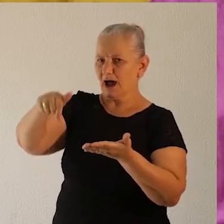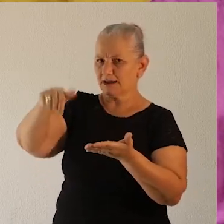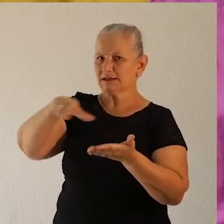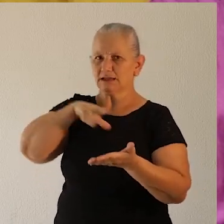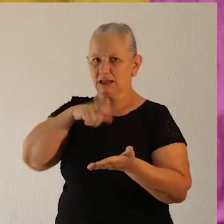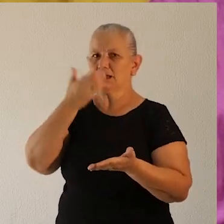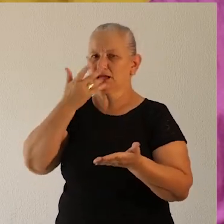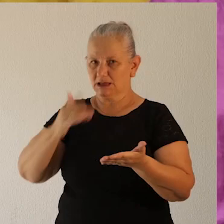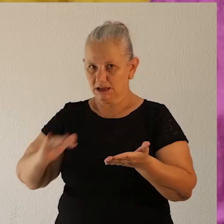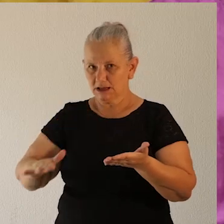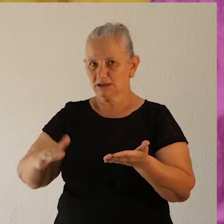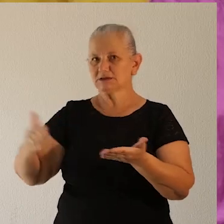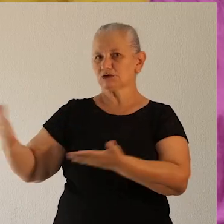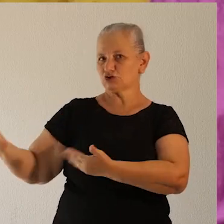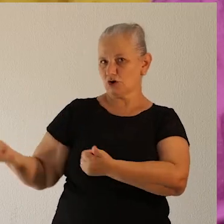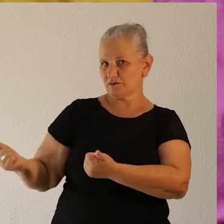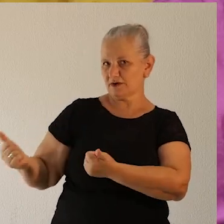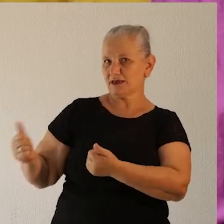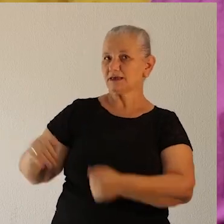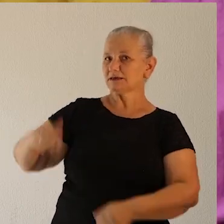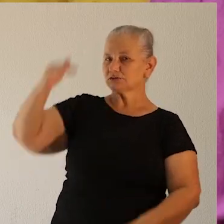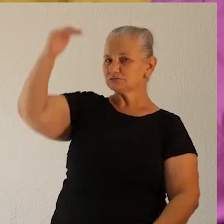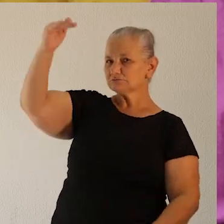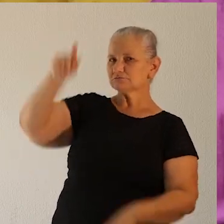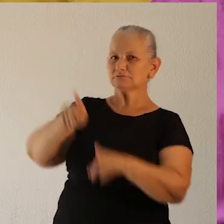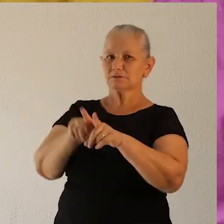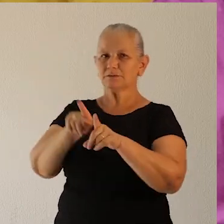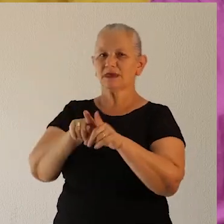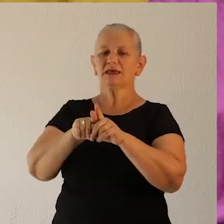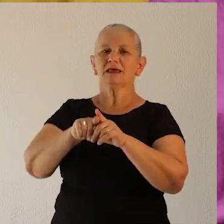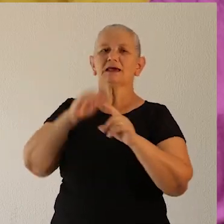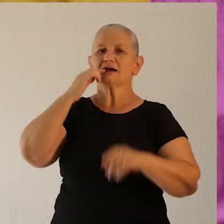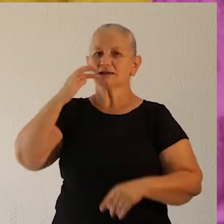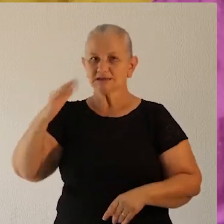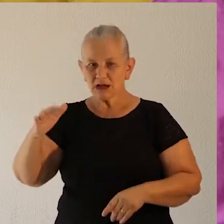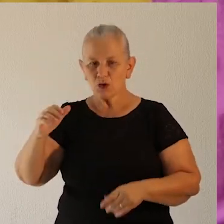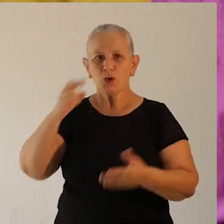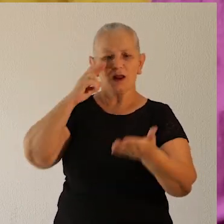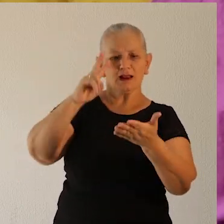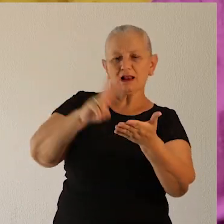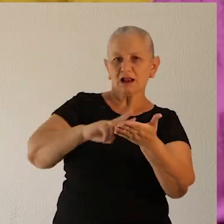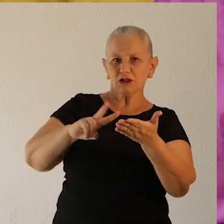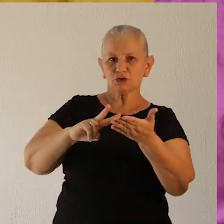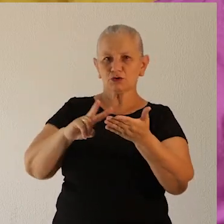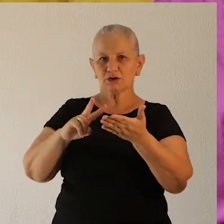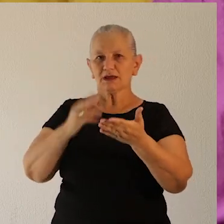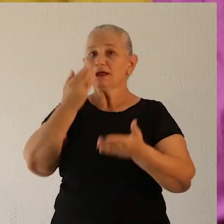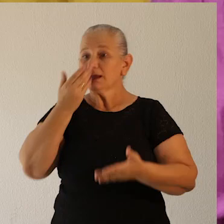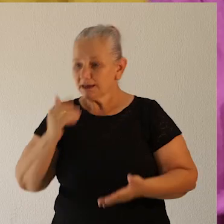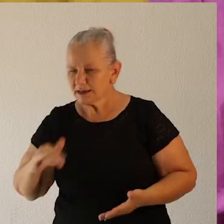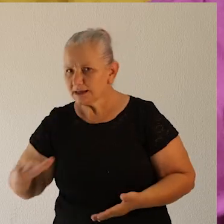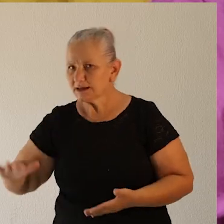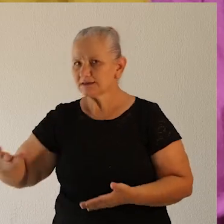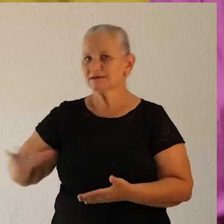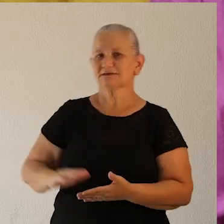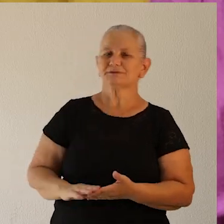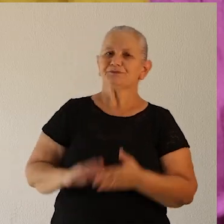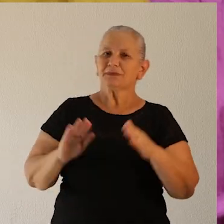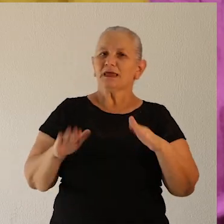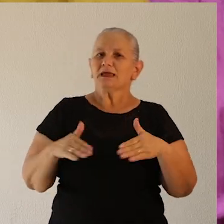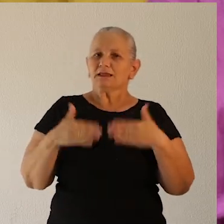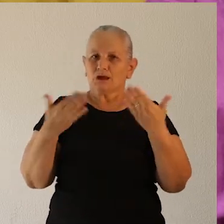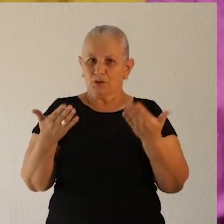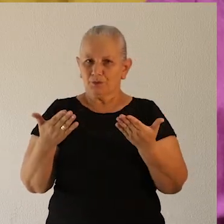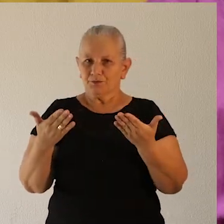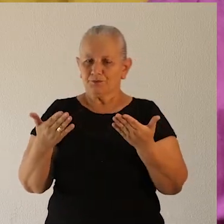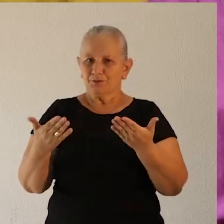jovens, adultos. Tem Nós temos pintura, ao tem fundo uma música, tem cortina literatura, dourada. tem Os dois leitura. estão sentados Crianças, numa cadeira, entre cada um